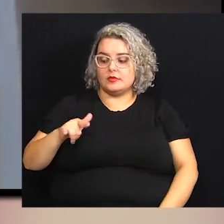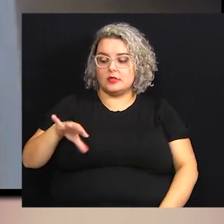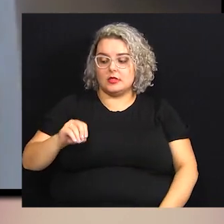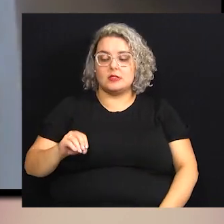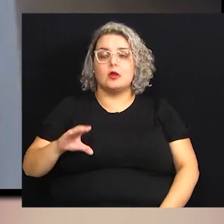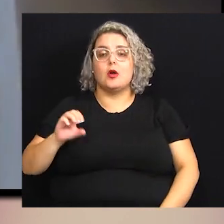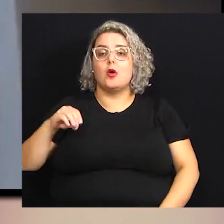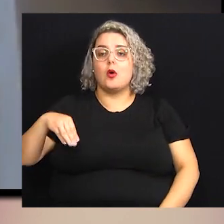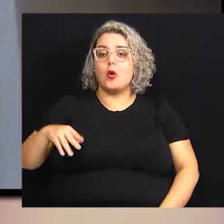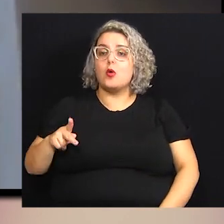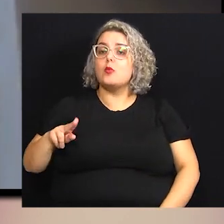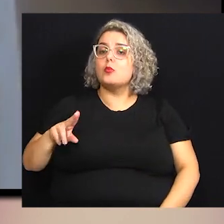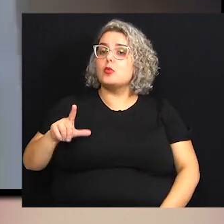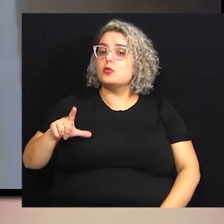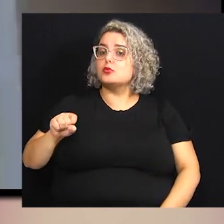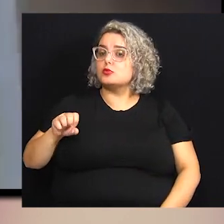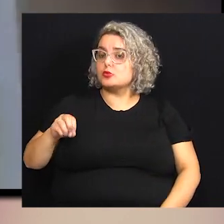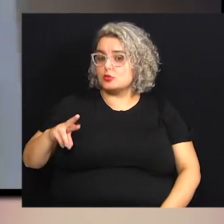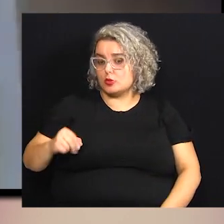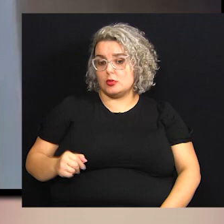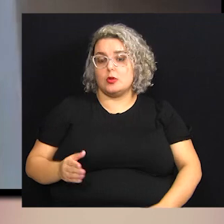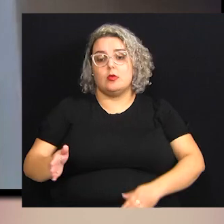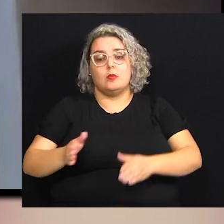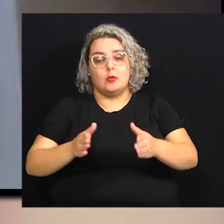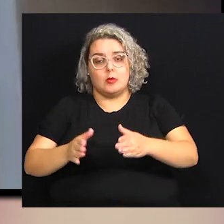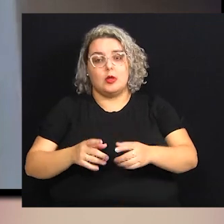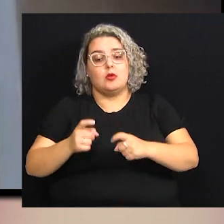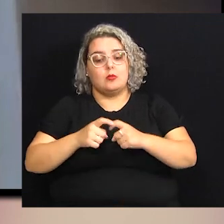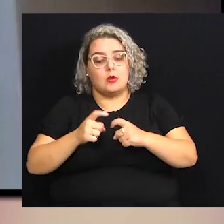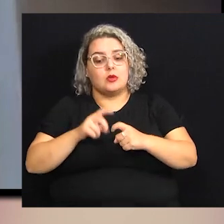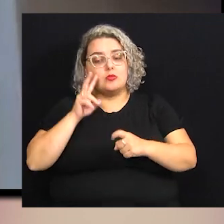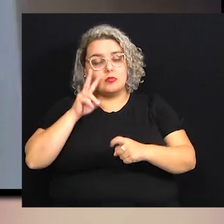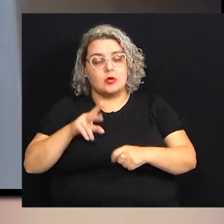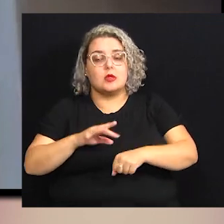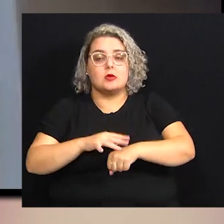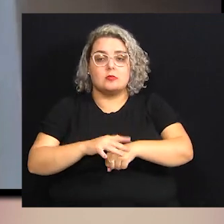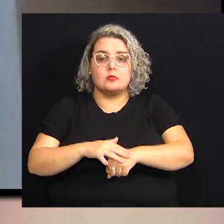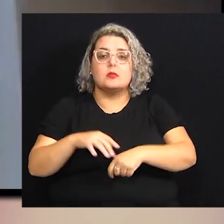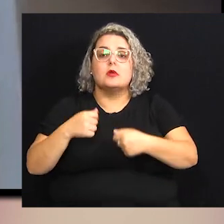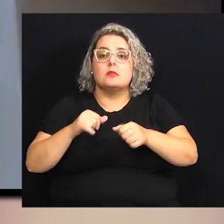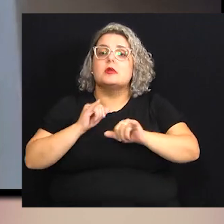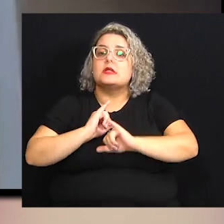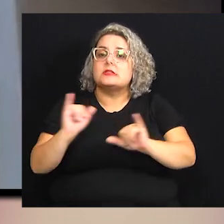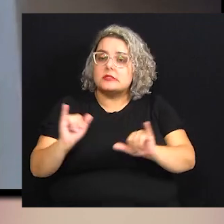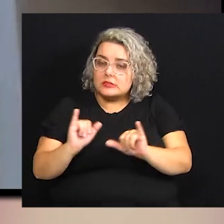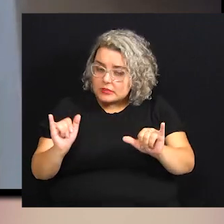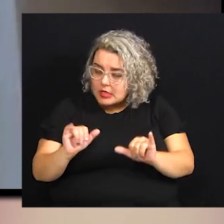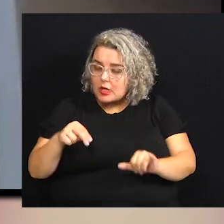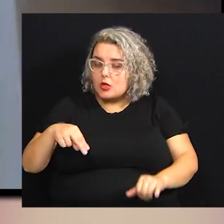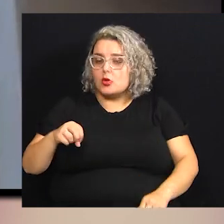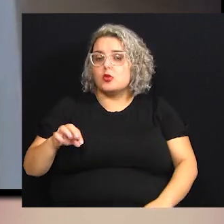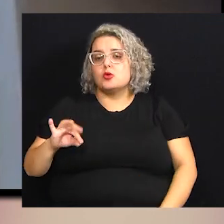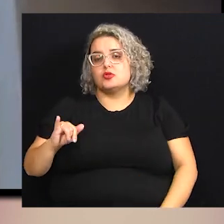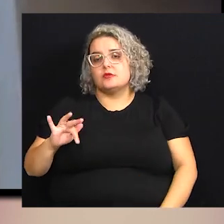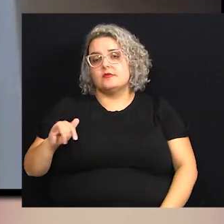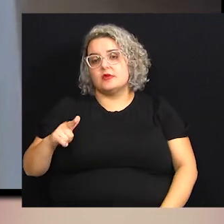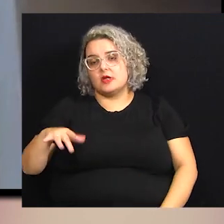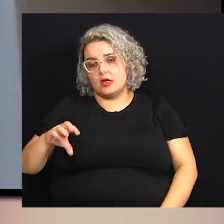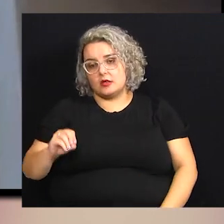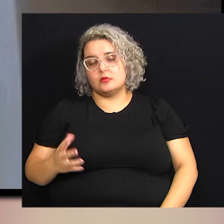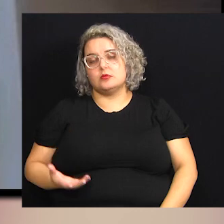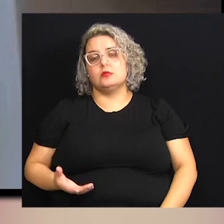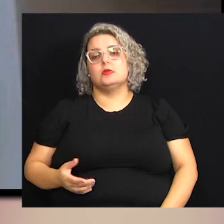notificação compulsória. O que é isso? A partir do momento que o médico viu que tem essa doença, tem que ser notificado, porque